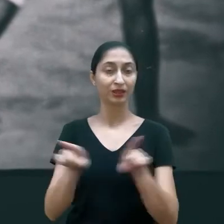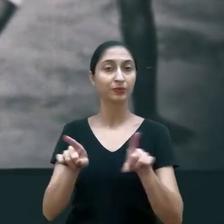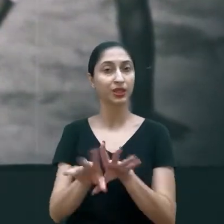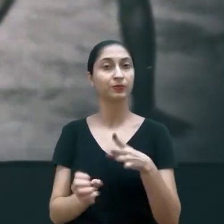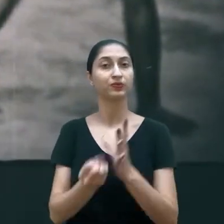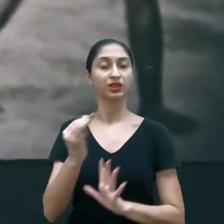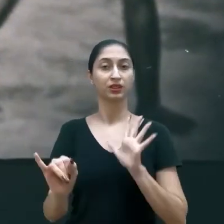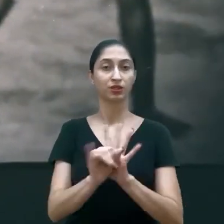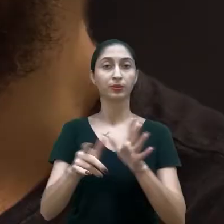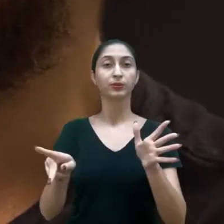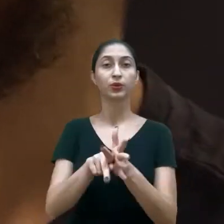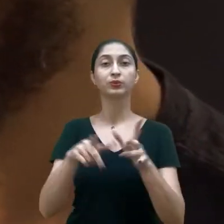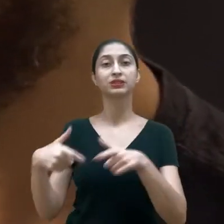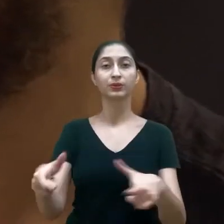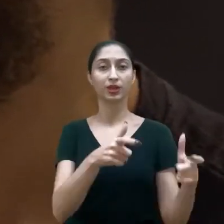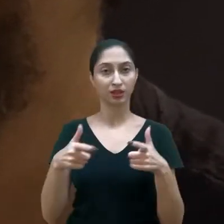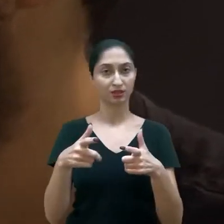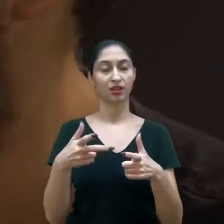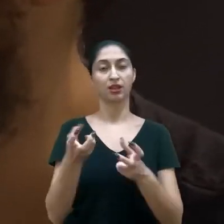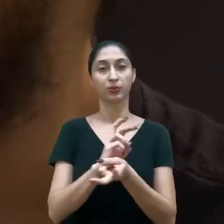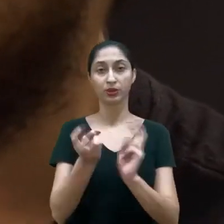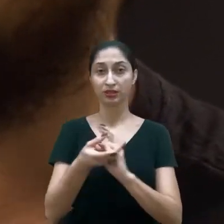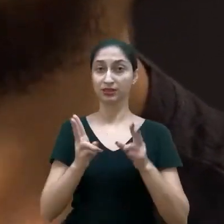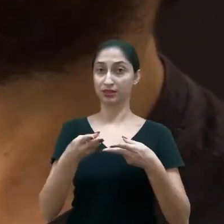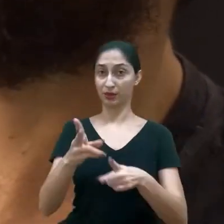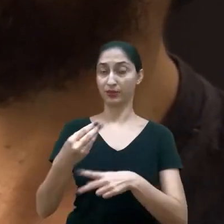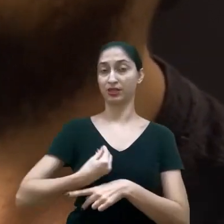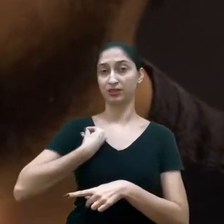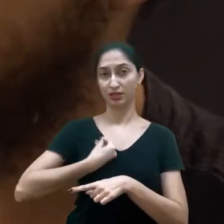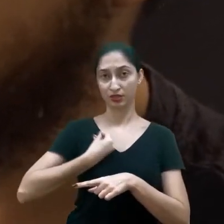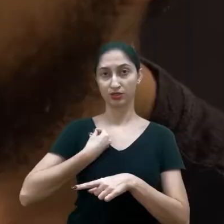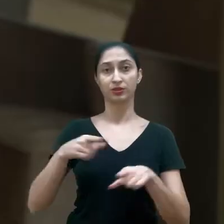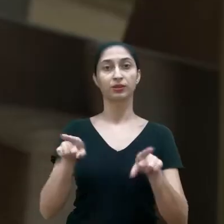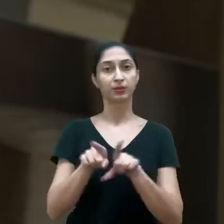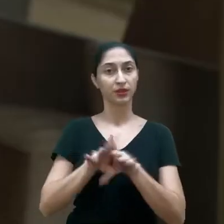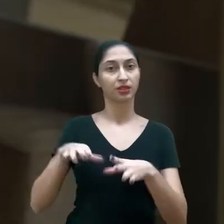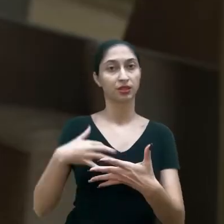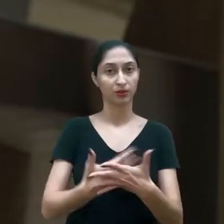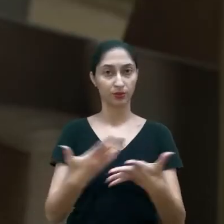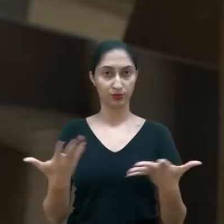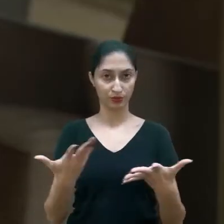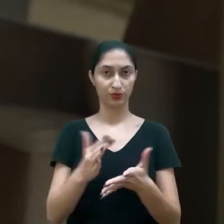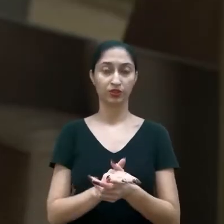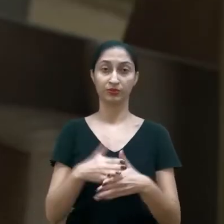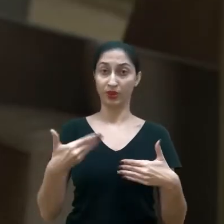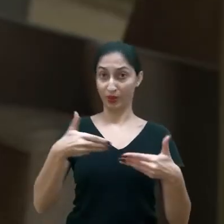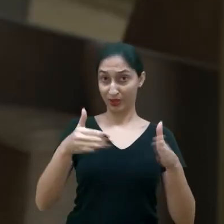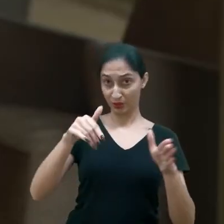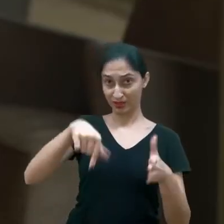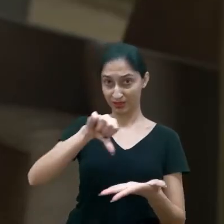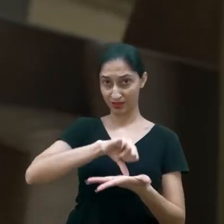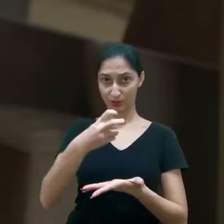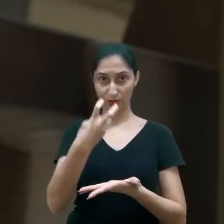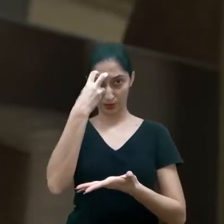construir a identidade desses espaços, né? Então a capoeira sempre esteve presente, ela continua presente. Aqui no Centro Cultural, logo quando inaugurou o